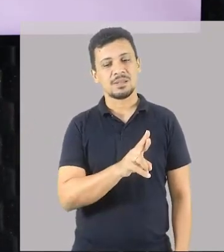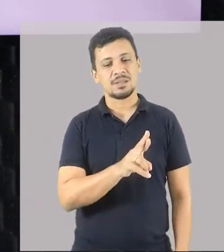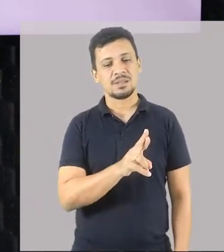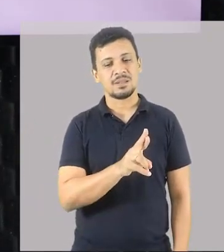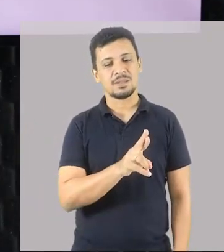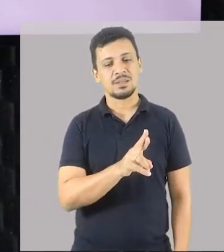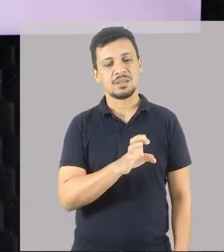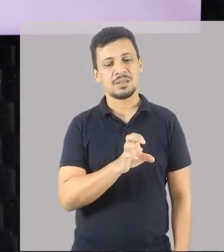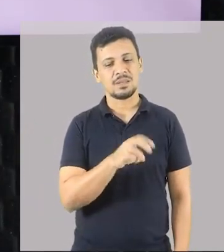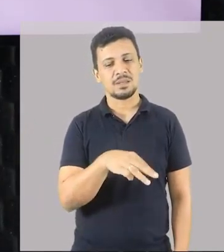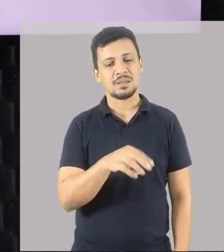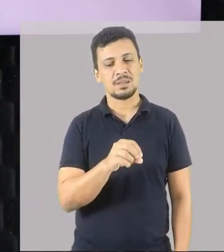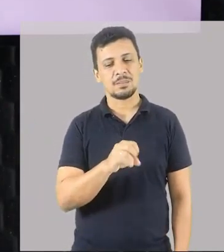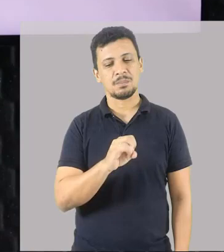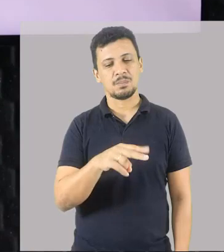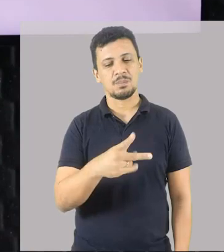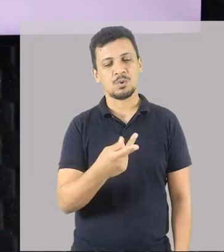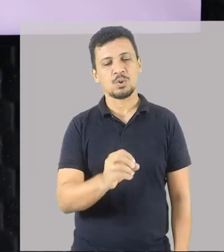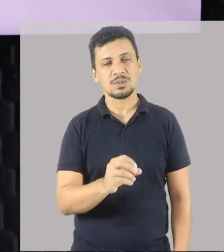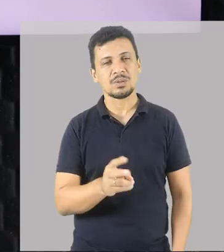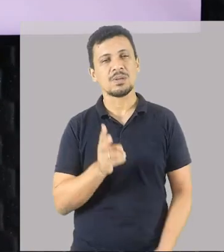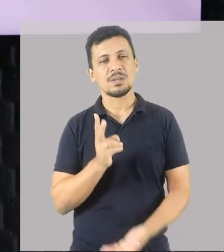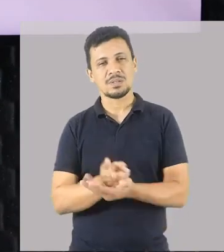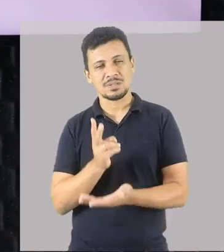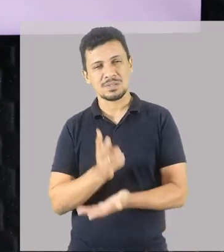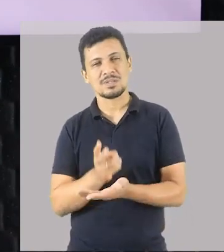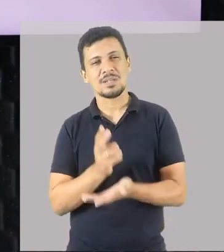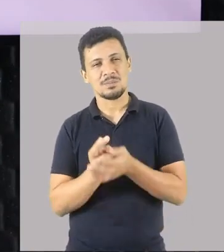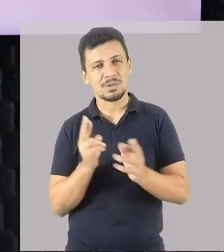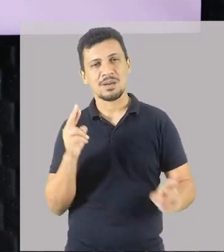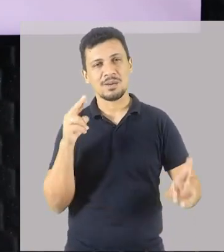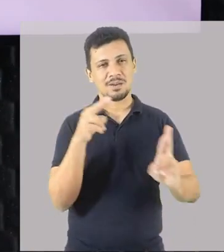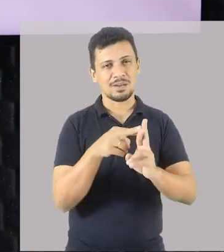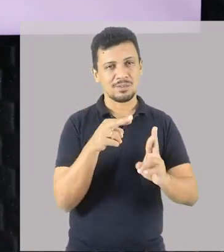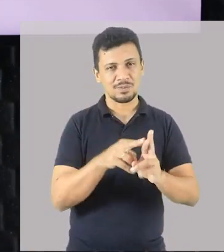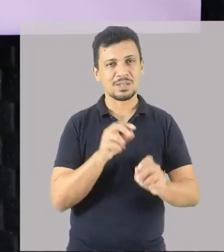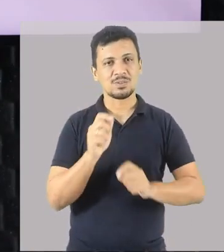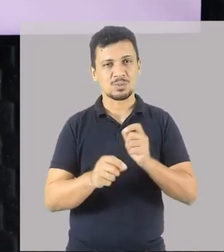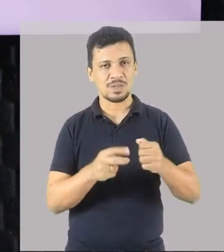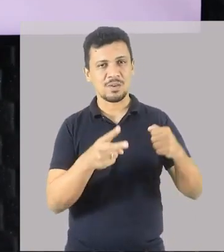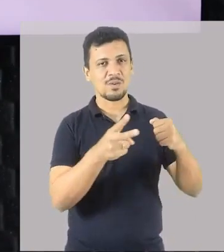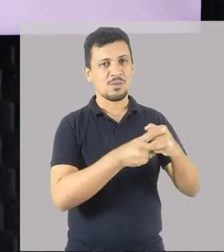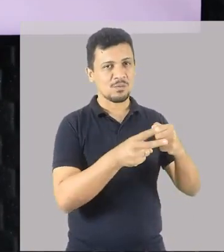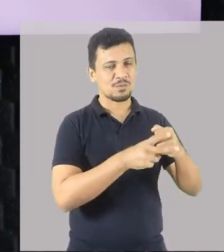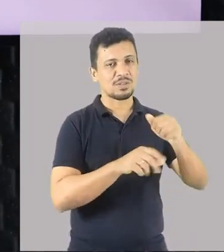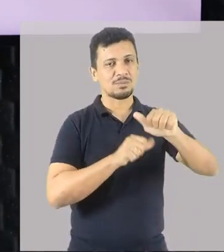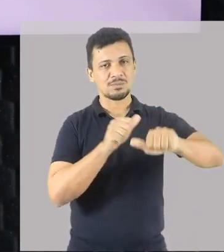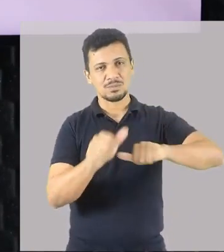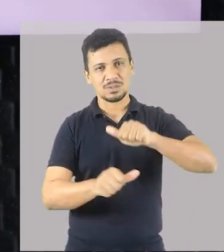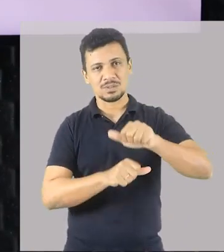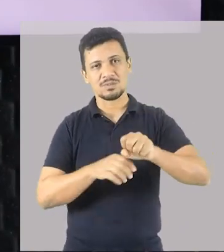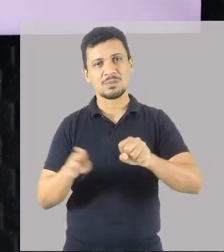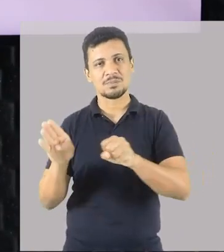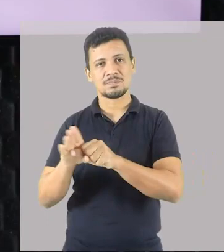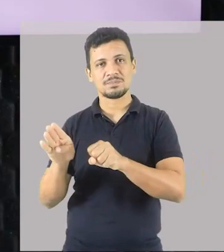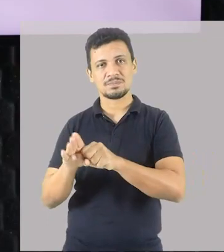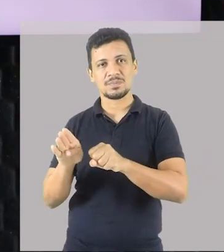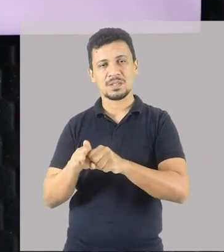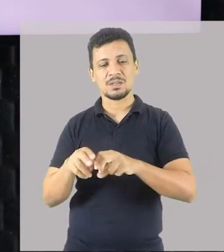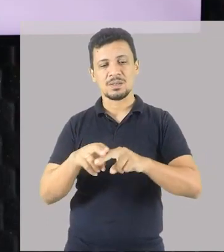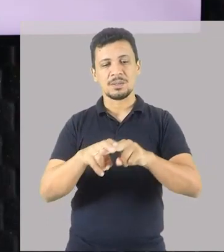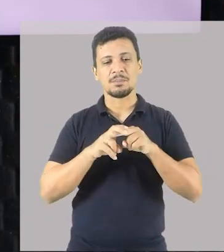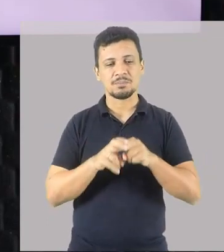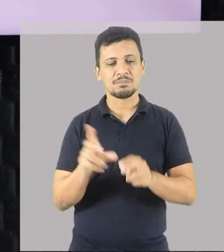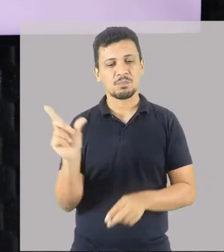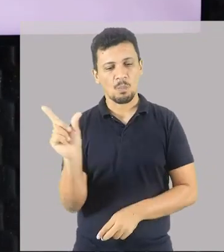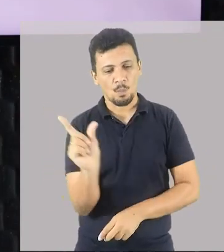Então, você sempre observa essa referência relacionada à questão verbal. Por isso que é chamada de derivação